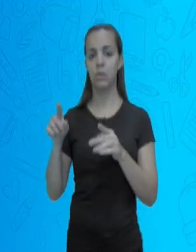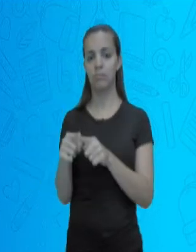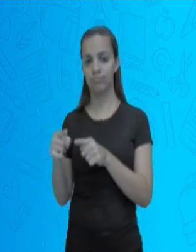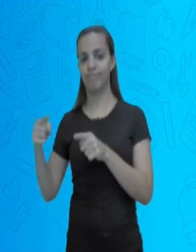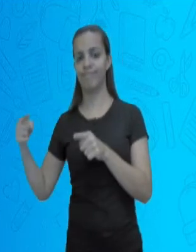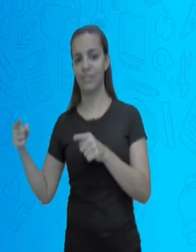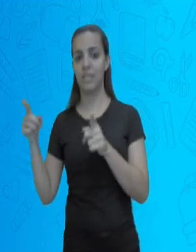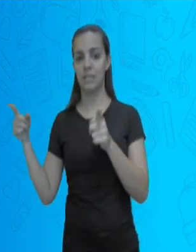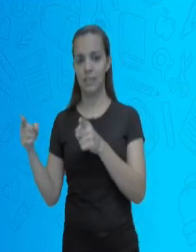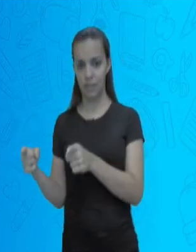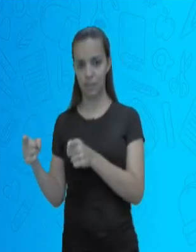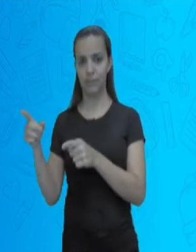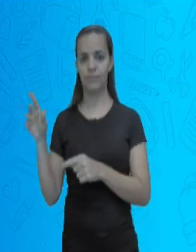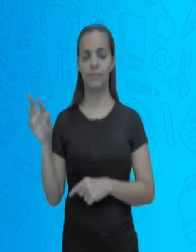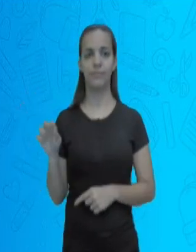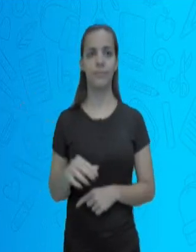semirreta.